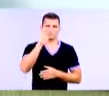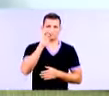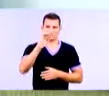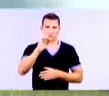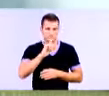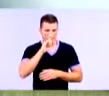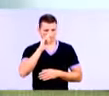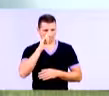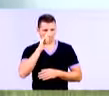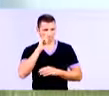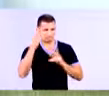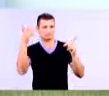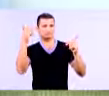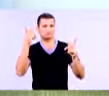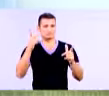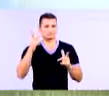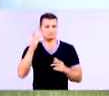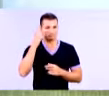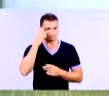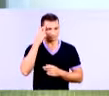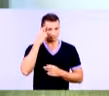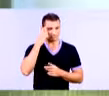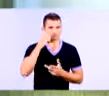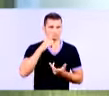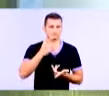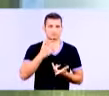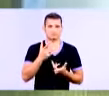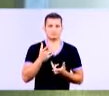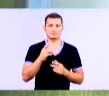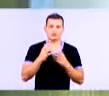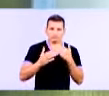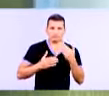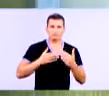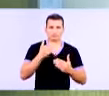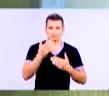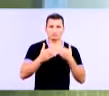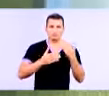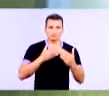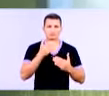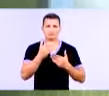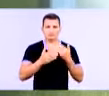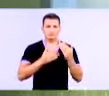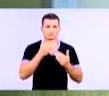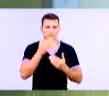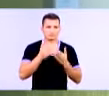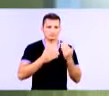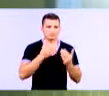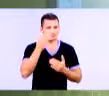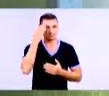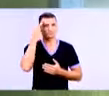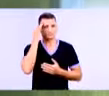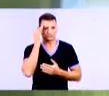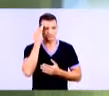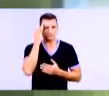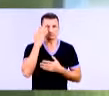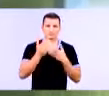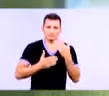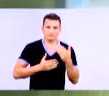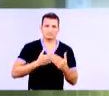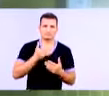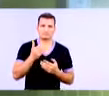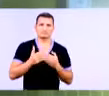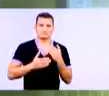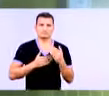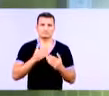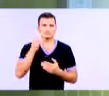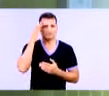Coisa do demo, mas depois que a gente vai desmistificando as partes que compõem o código, depois que a gente vai desmistificando como é que se